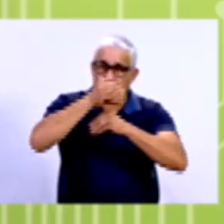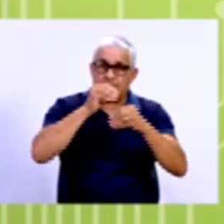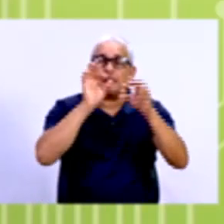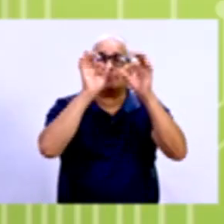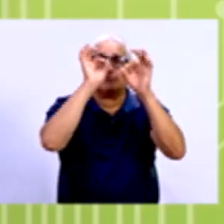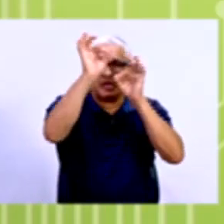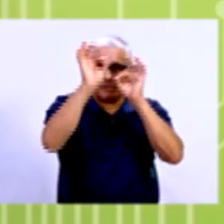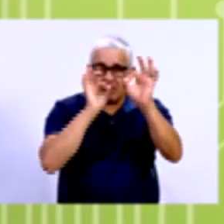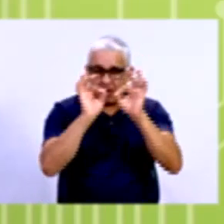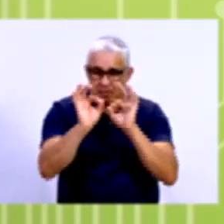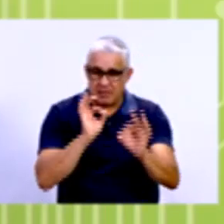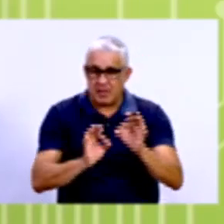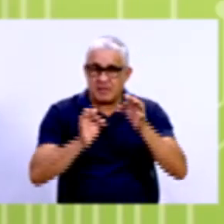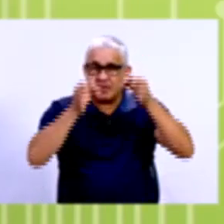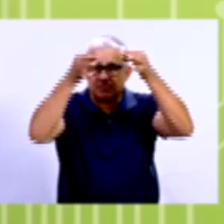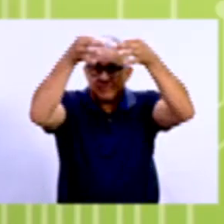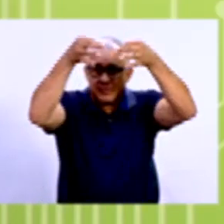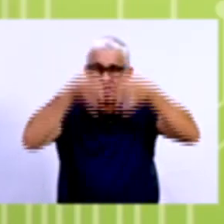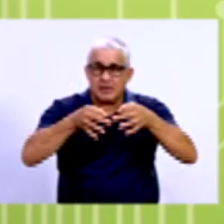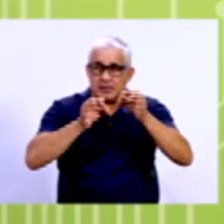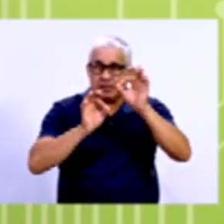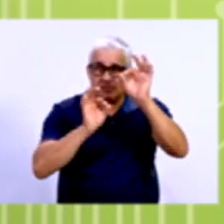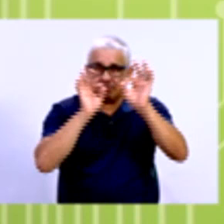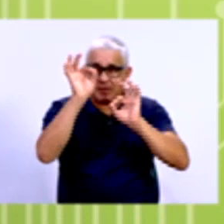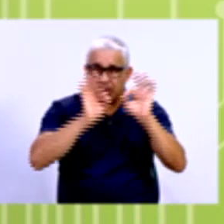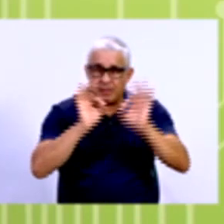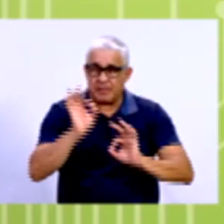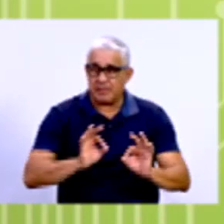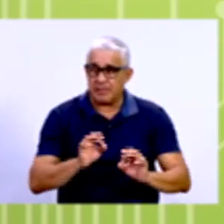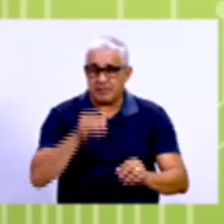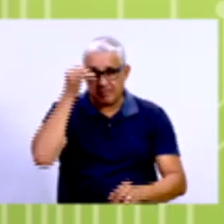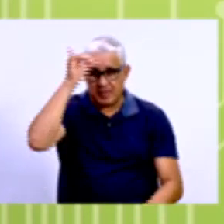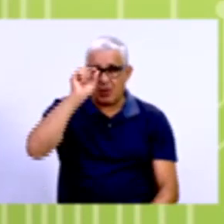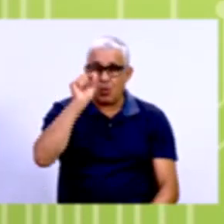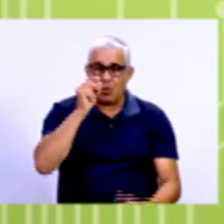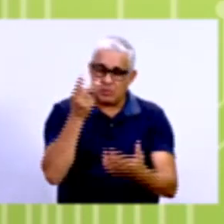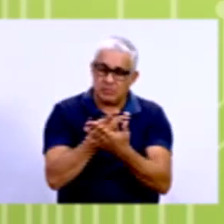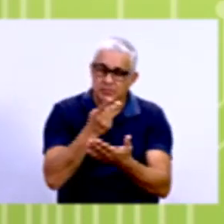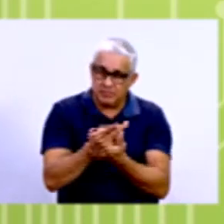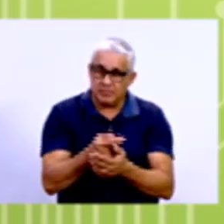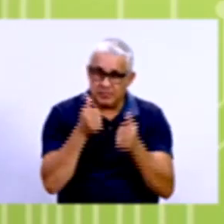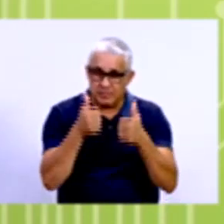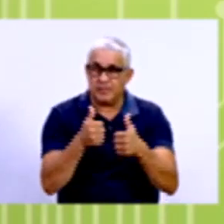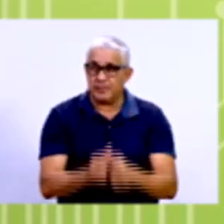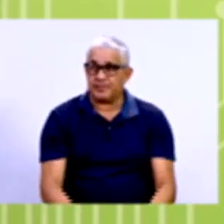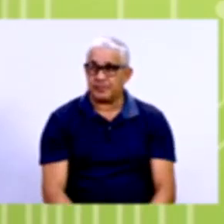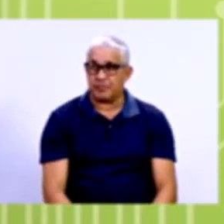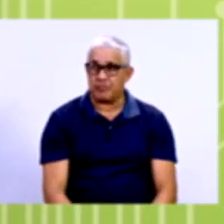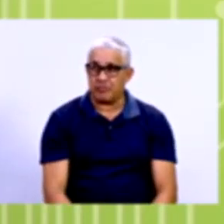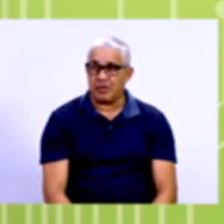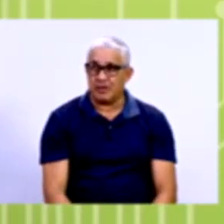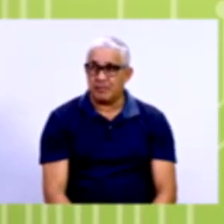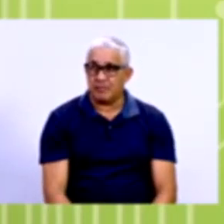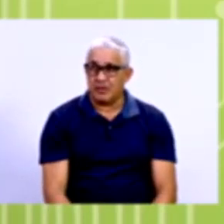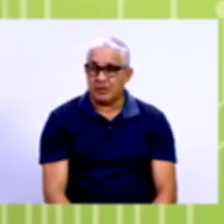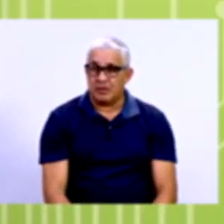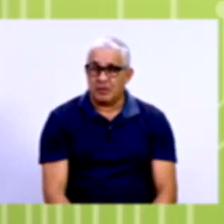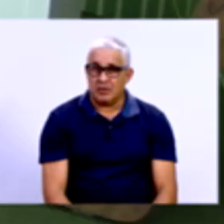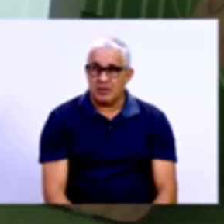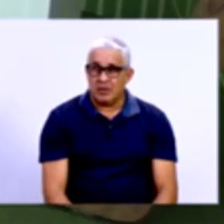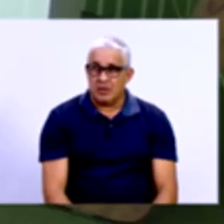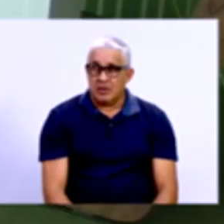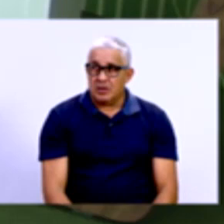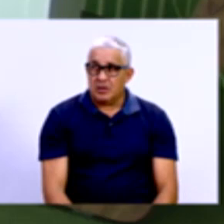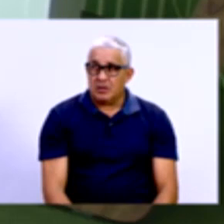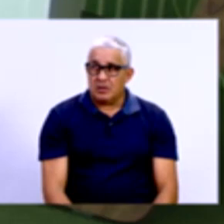regra, coloquem sempre em ordem os dados aí, para a gente evitar possíveis erros, tá? Então, é isso. Mais alguma coisa, professor?